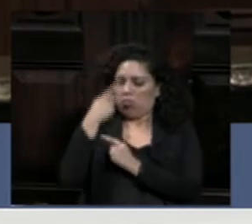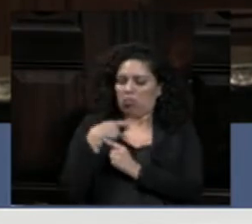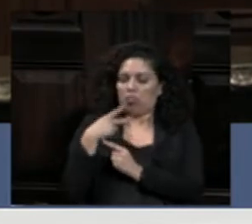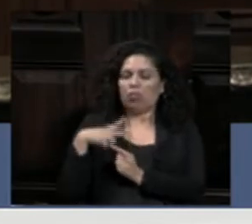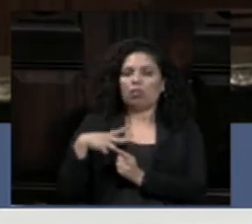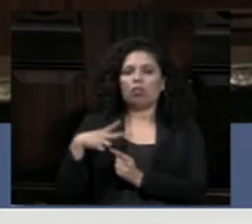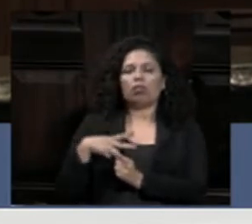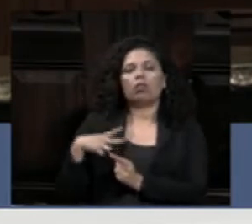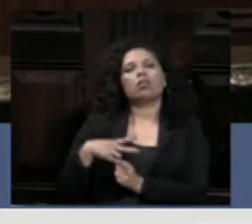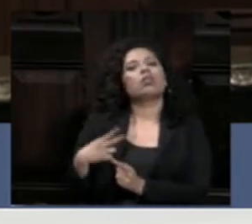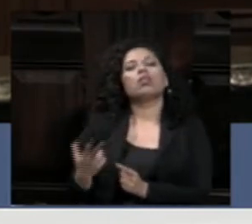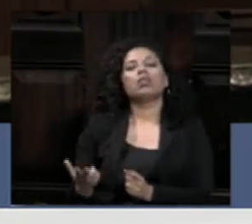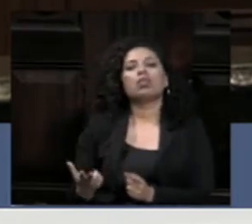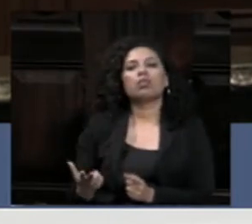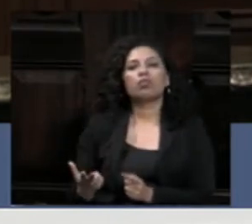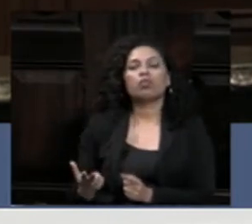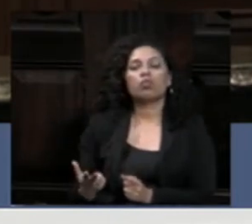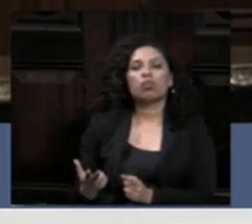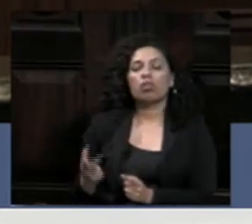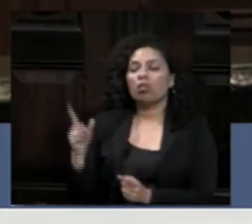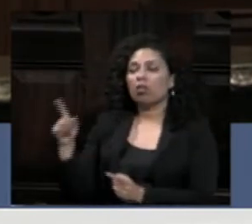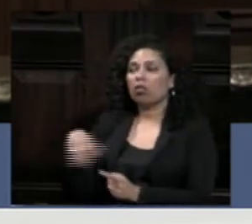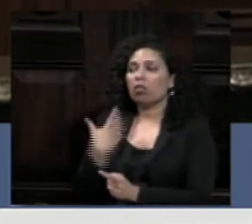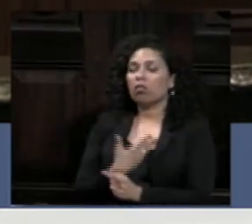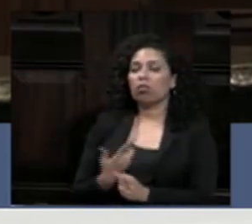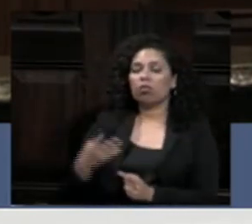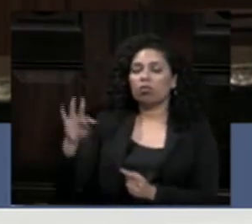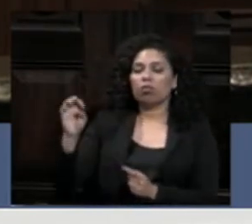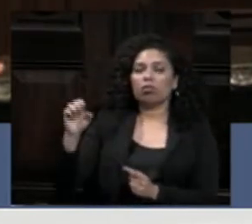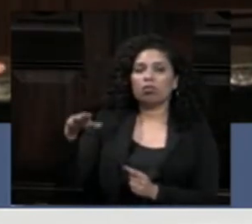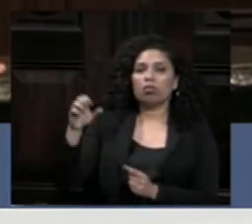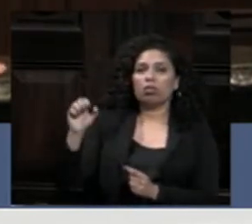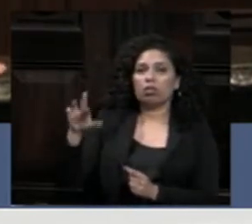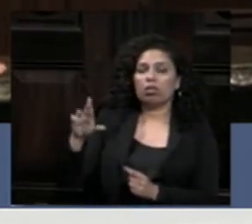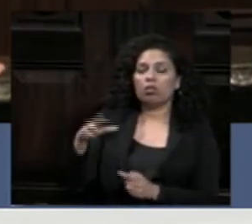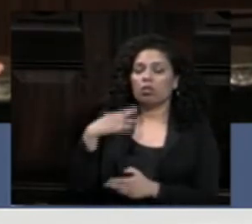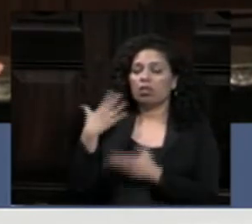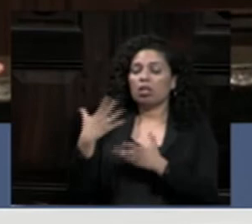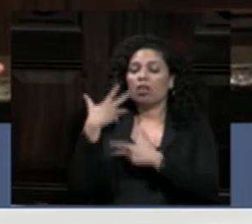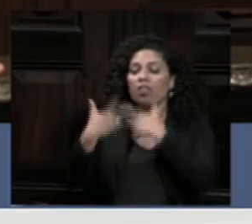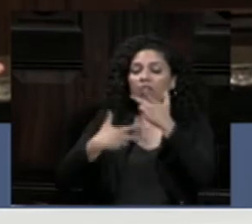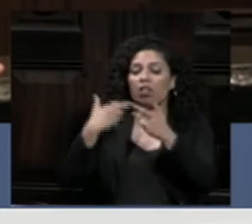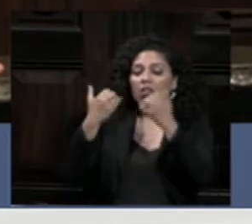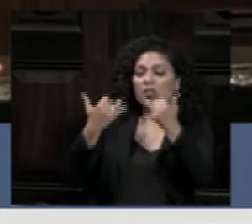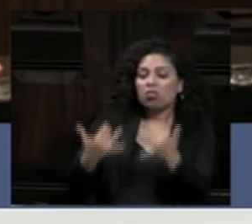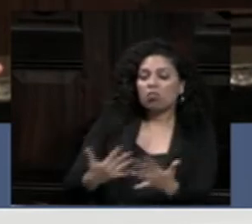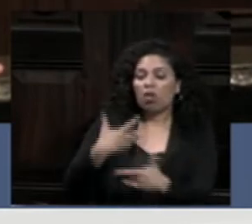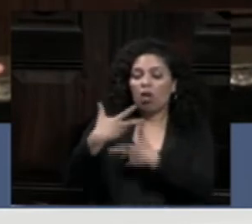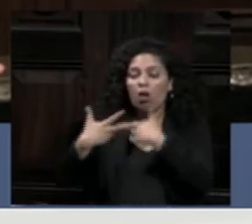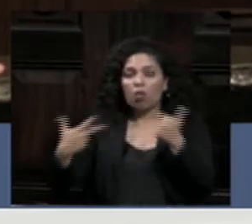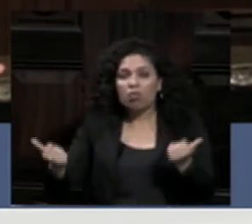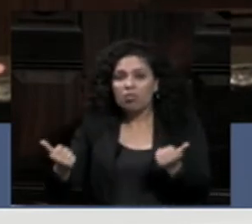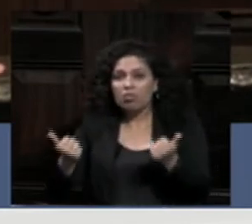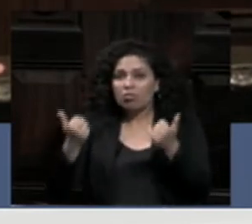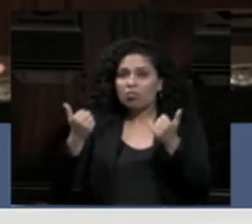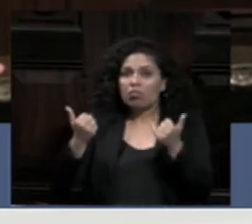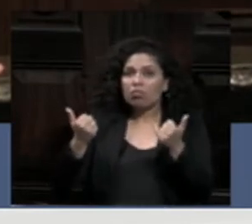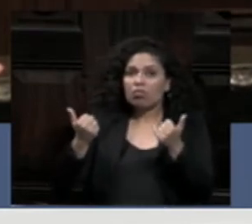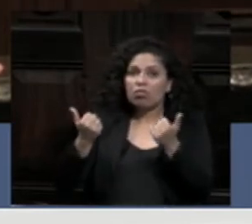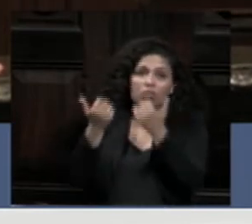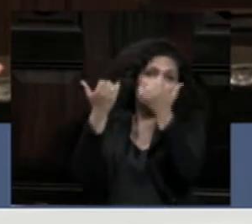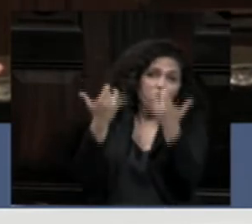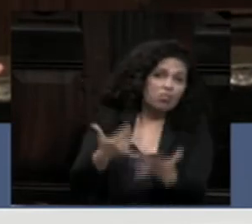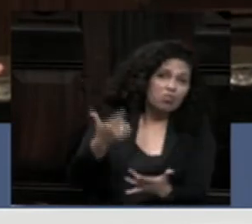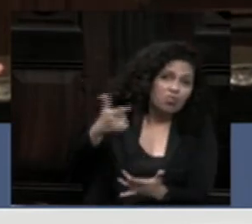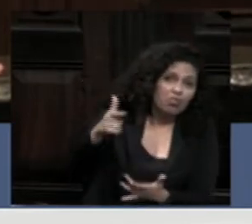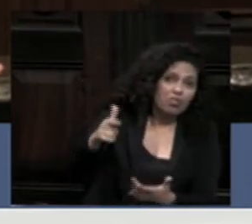Infelizmente, é explicar o que não pode ser explicado. São as malas com 500 mil reais,